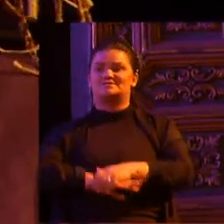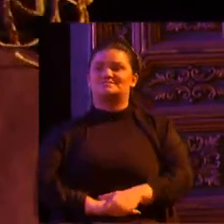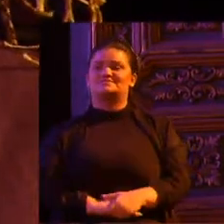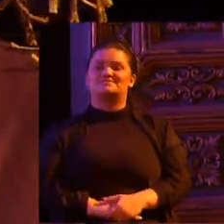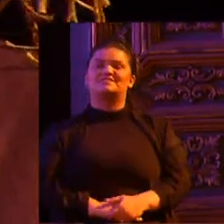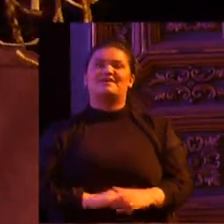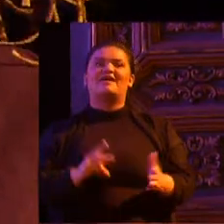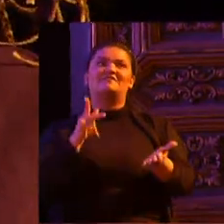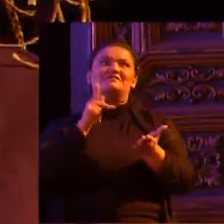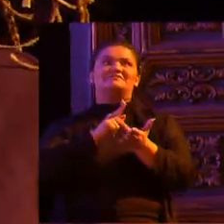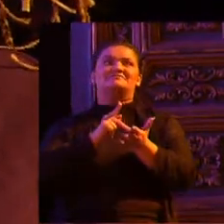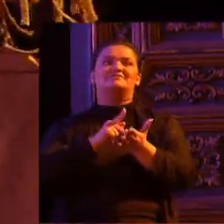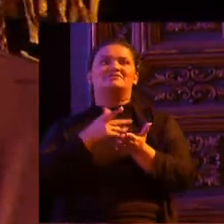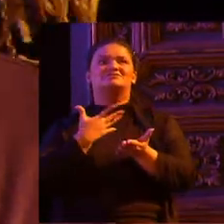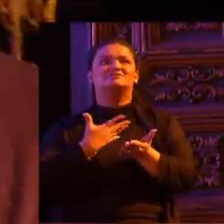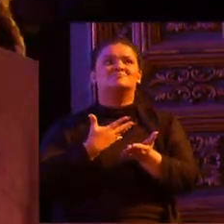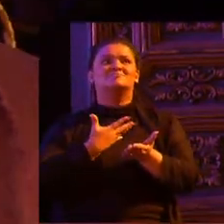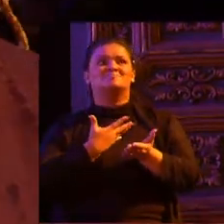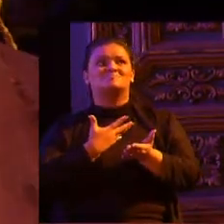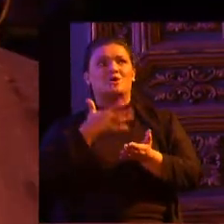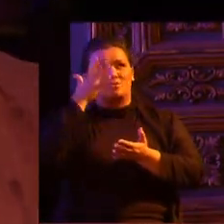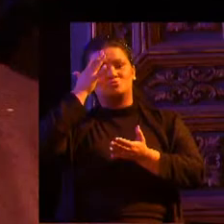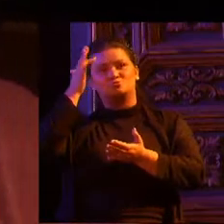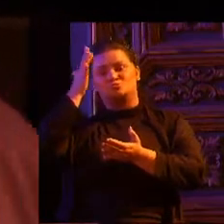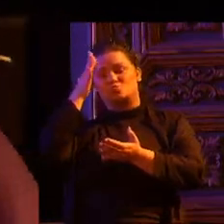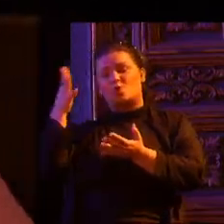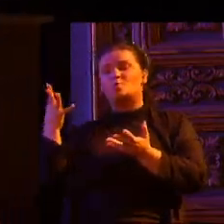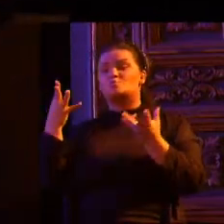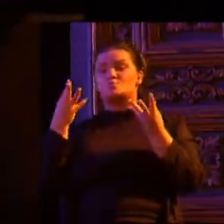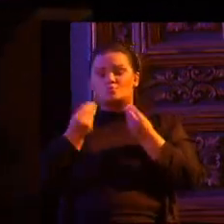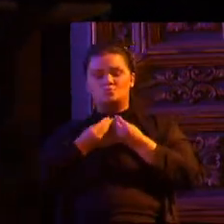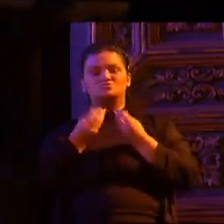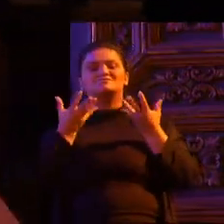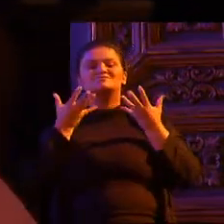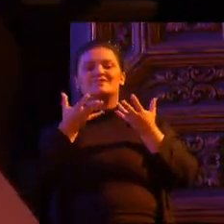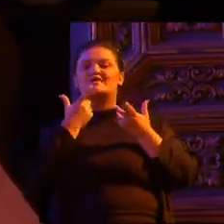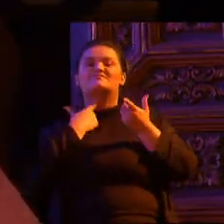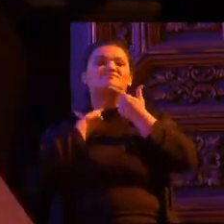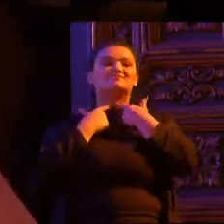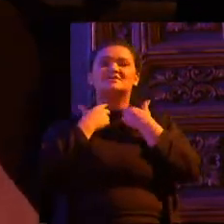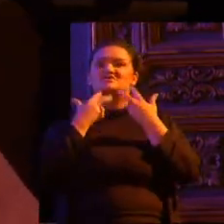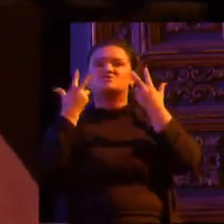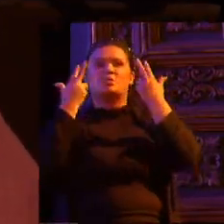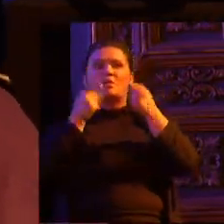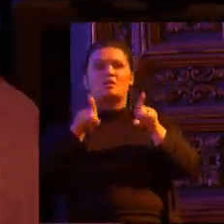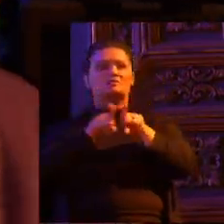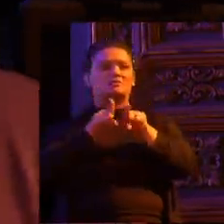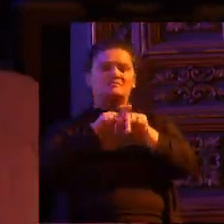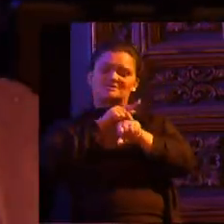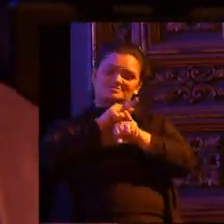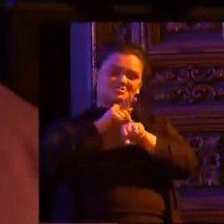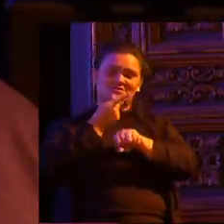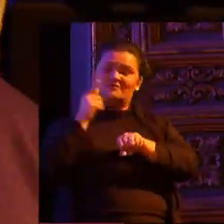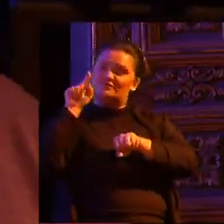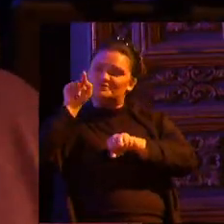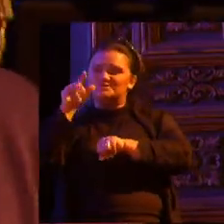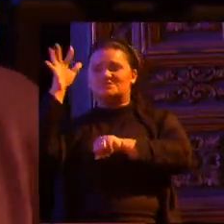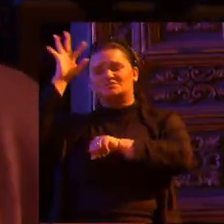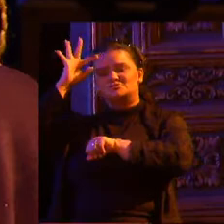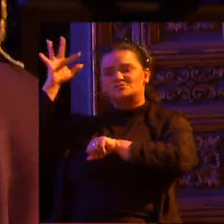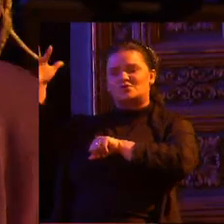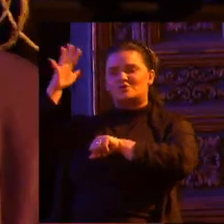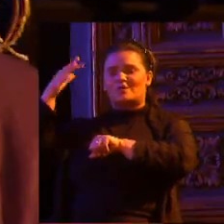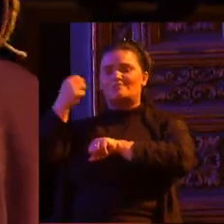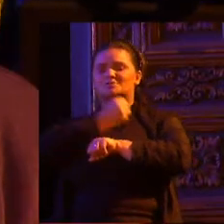Claro que é um sonho de muita gente, assim como esse prêmio que você sonhou, ele abraçou